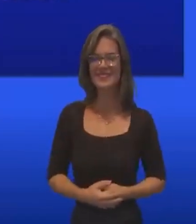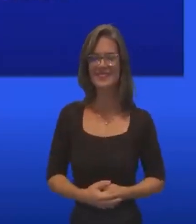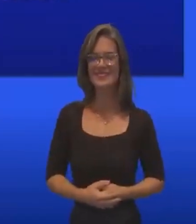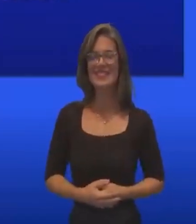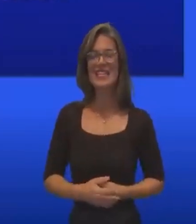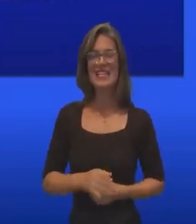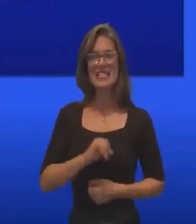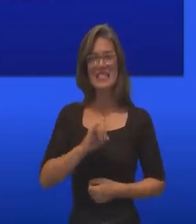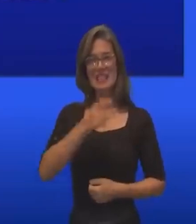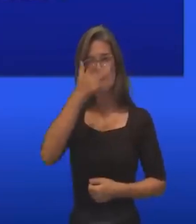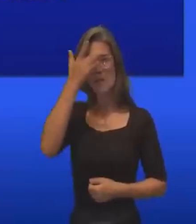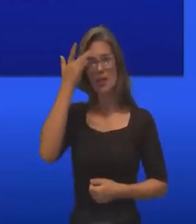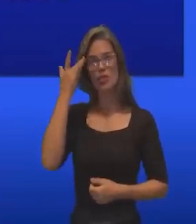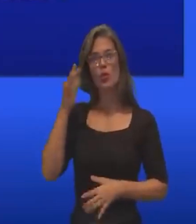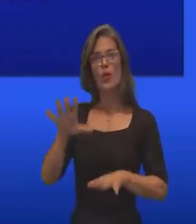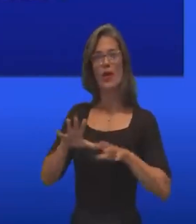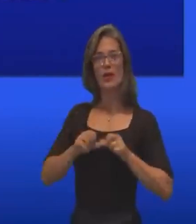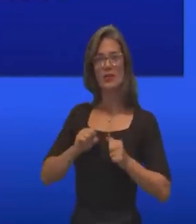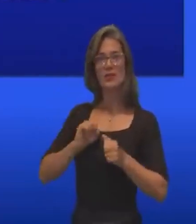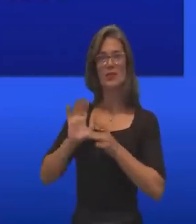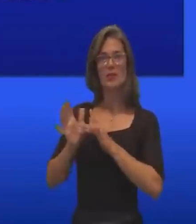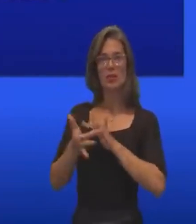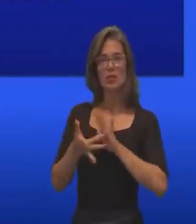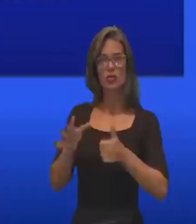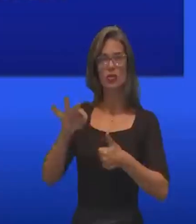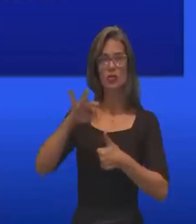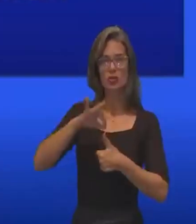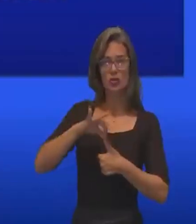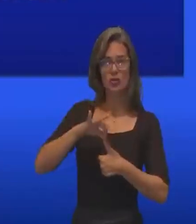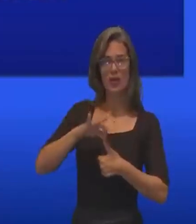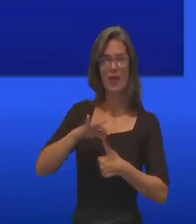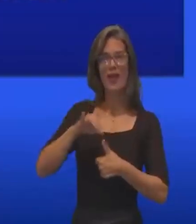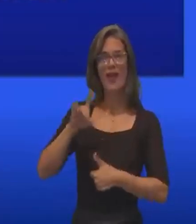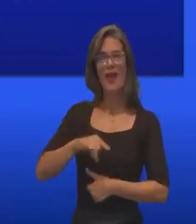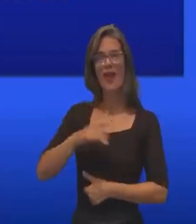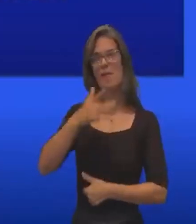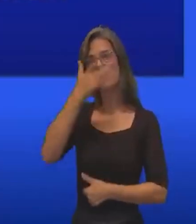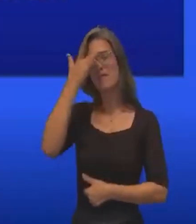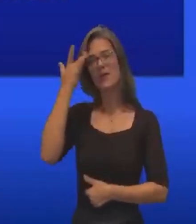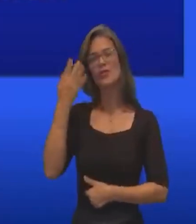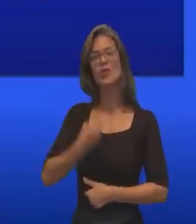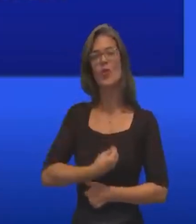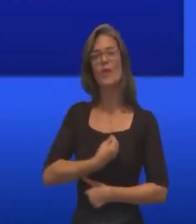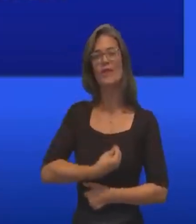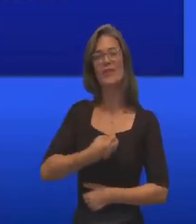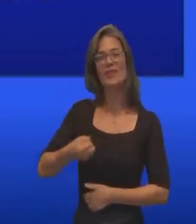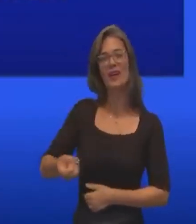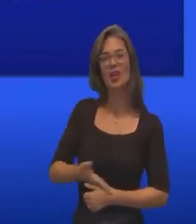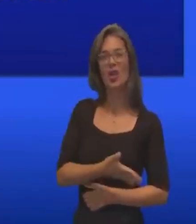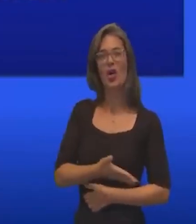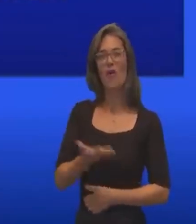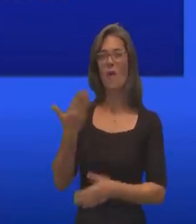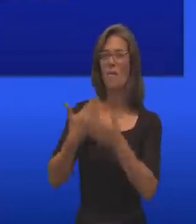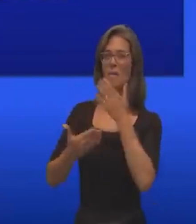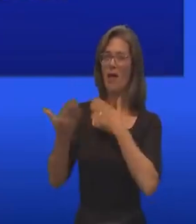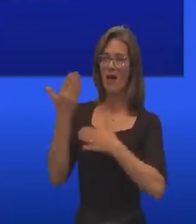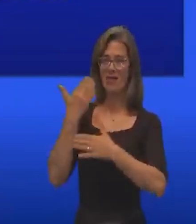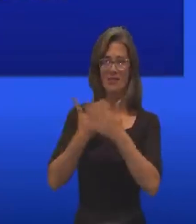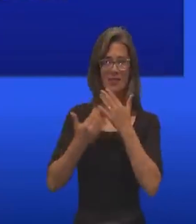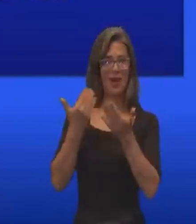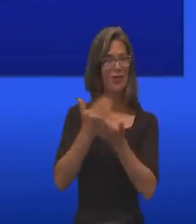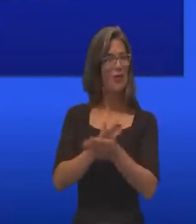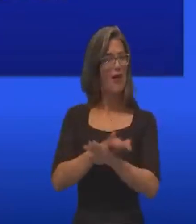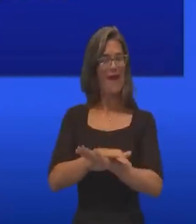se alguém está em Cristo, é nova criatura. As coisas antigas